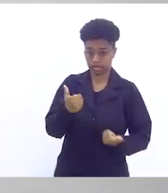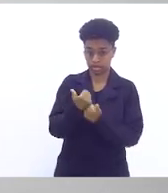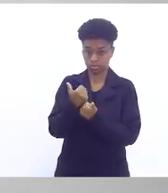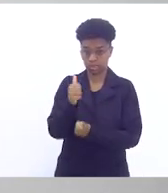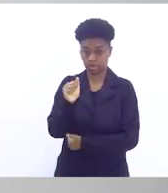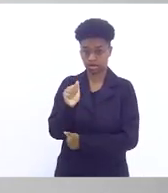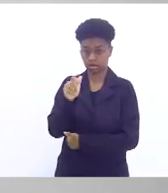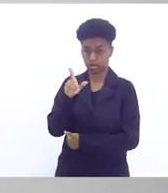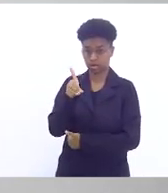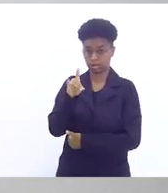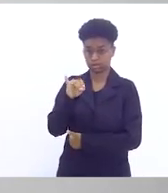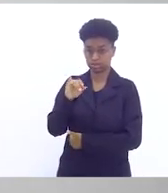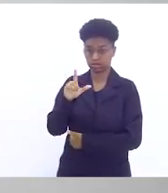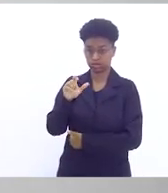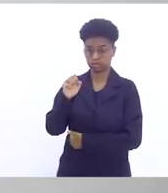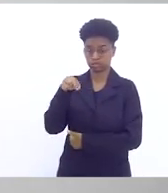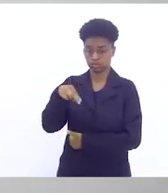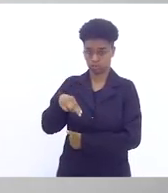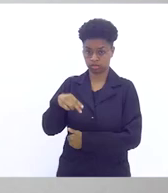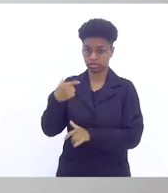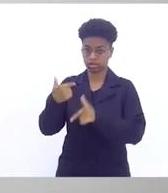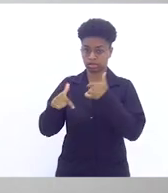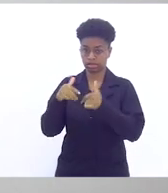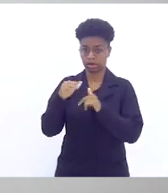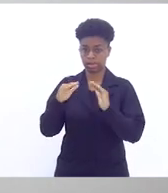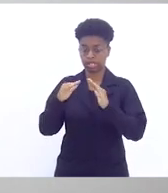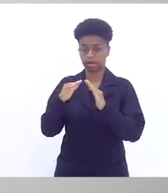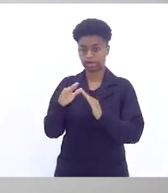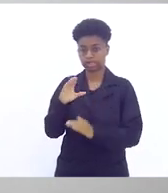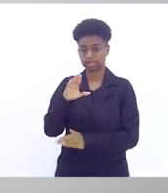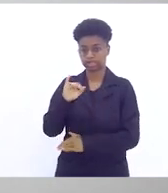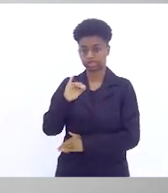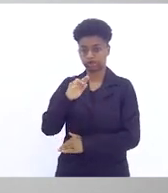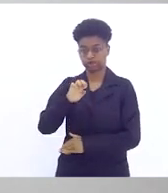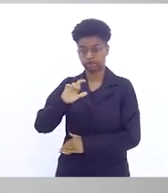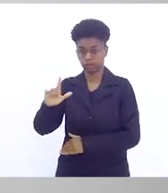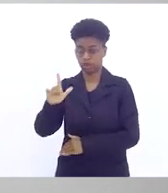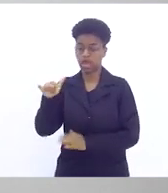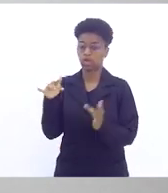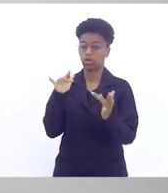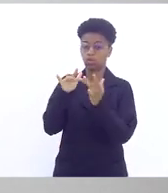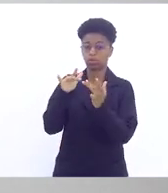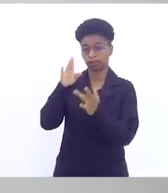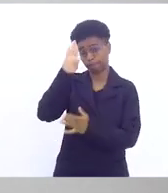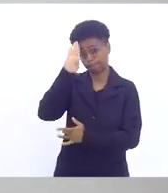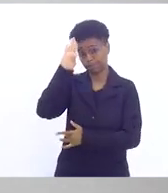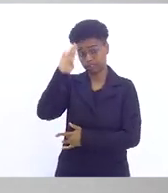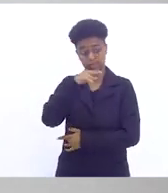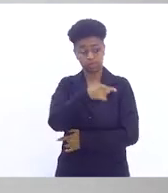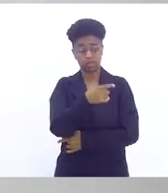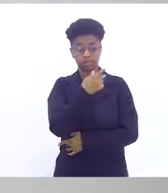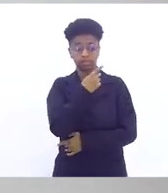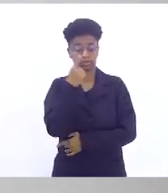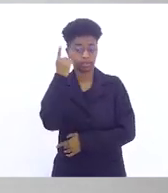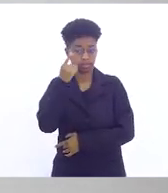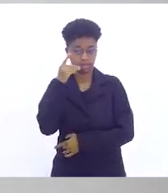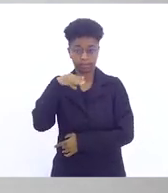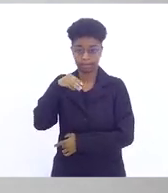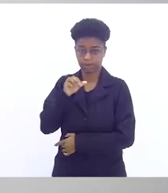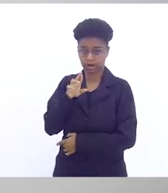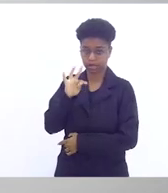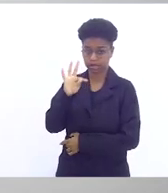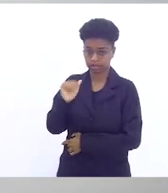da queda da casa civil e que era o contato maior que a deputada Marta Rocha e nós tínhamos